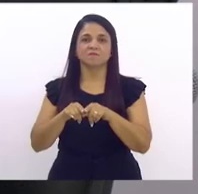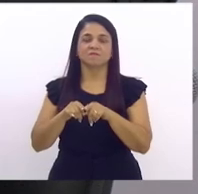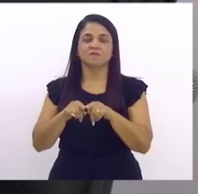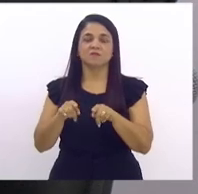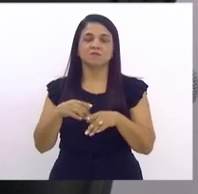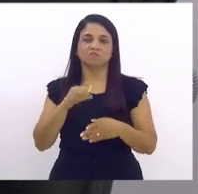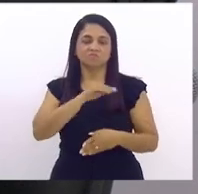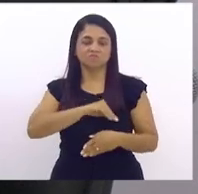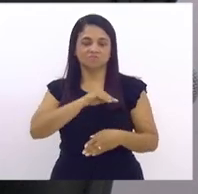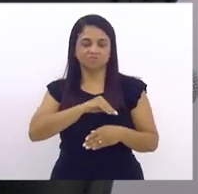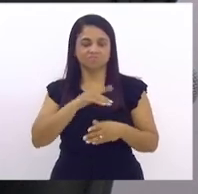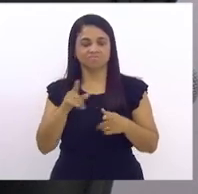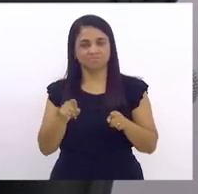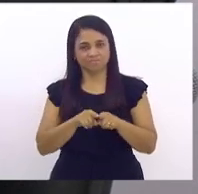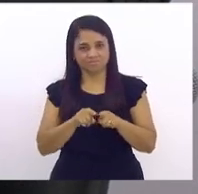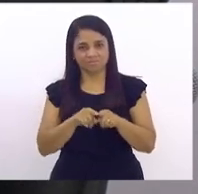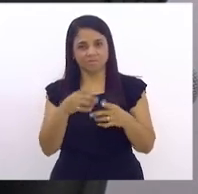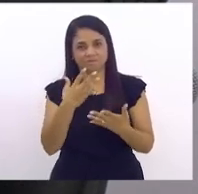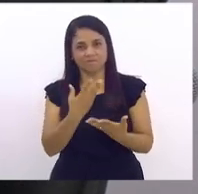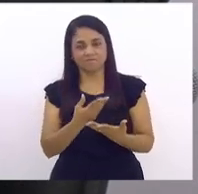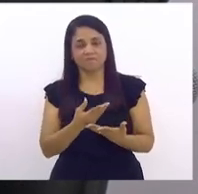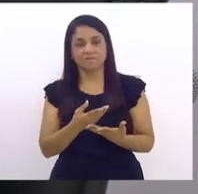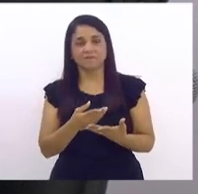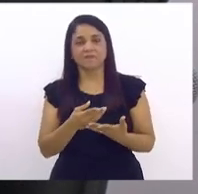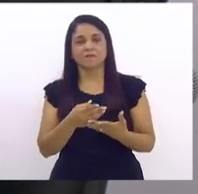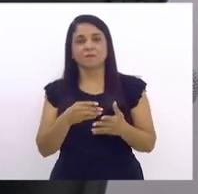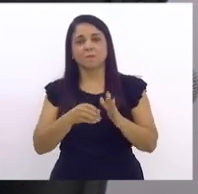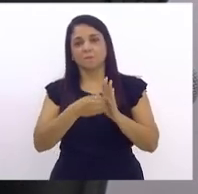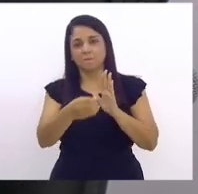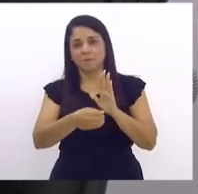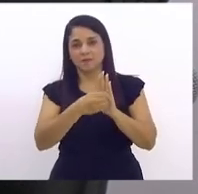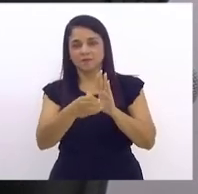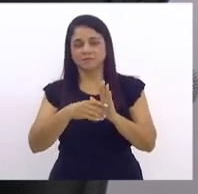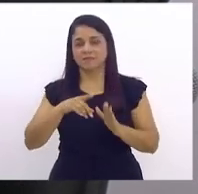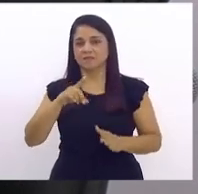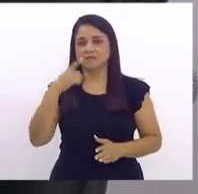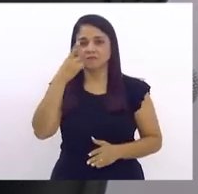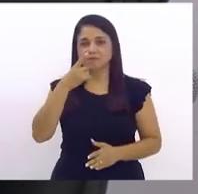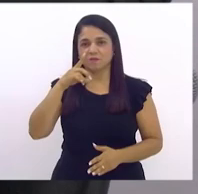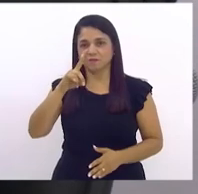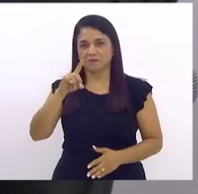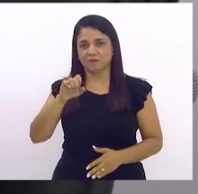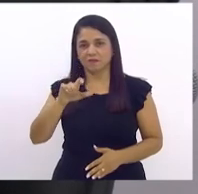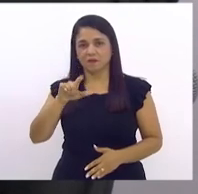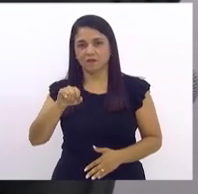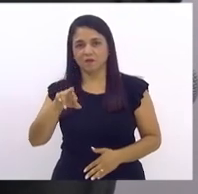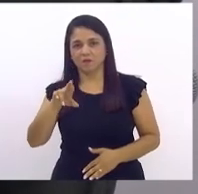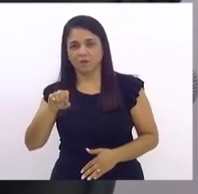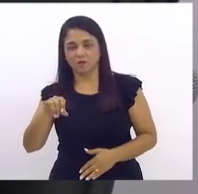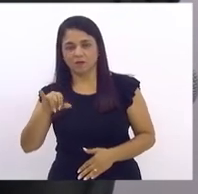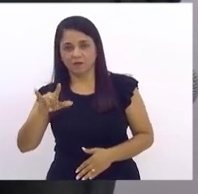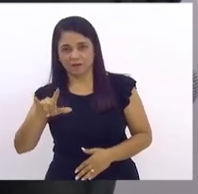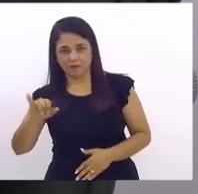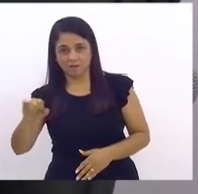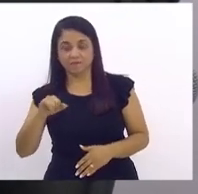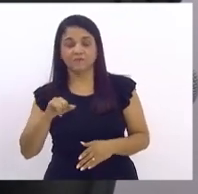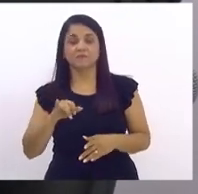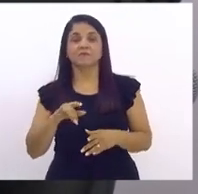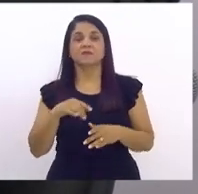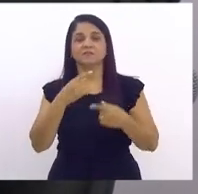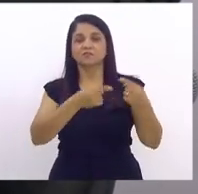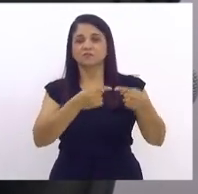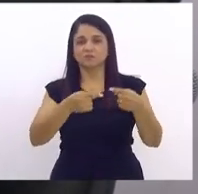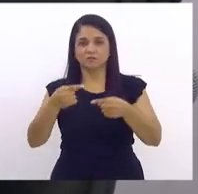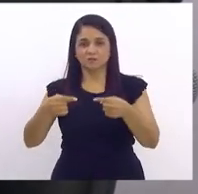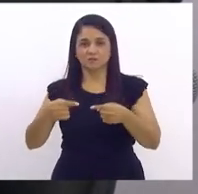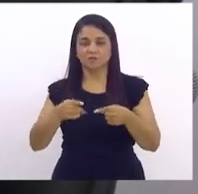que recebem. O parecer do deputado De Laroli é pela legalidade, em discussão.